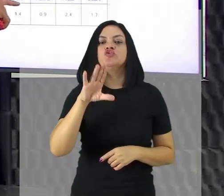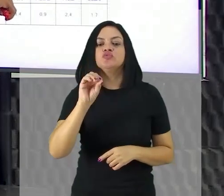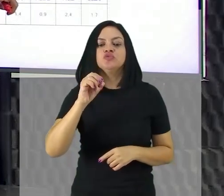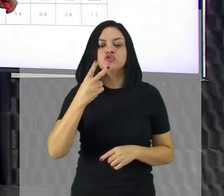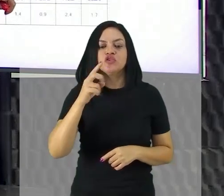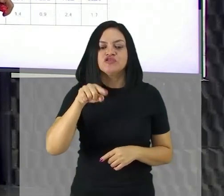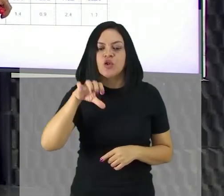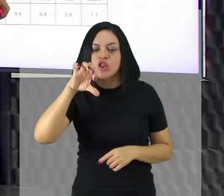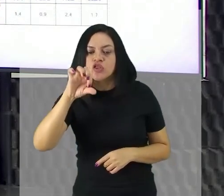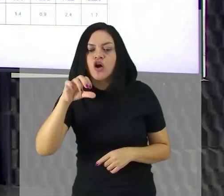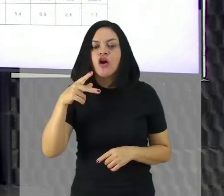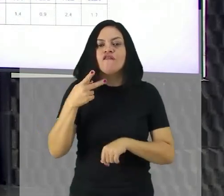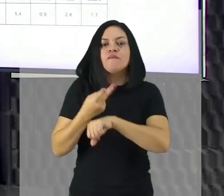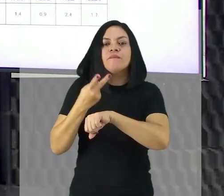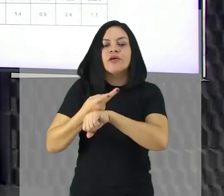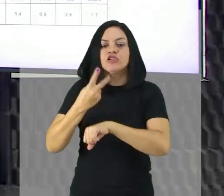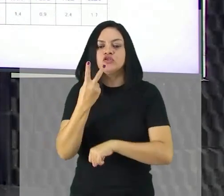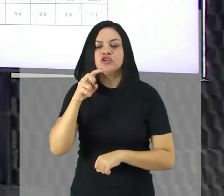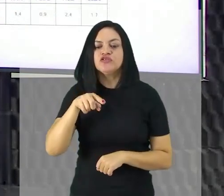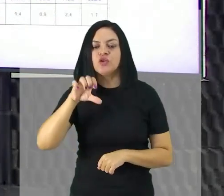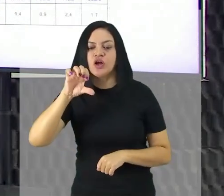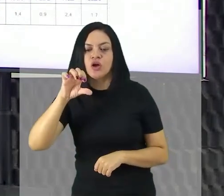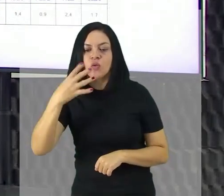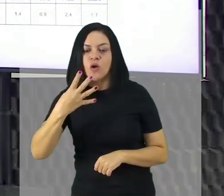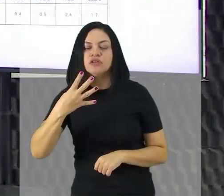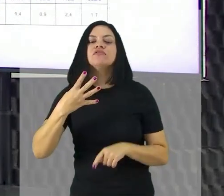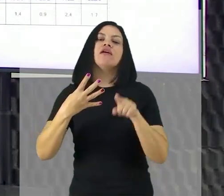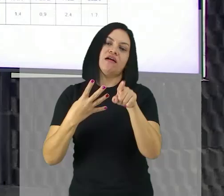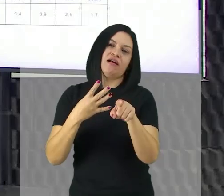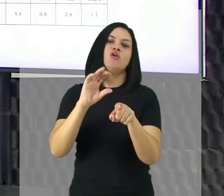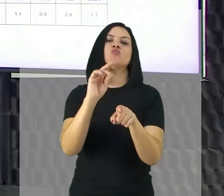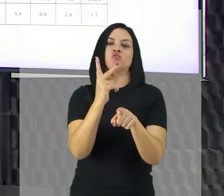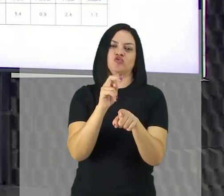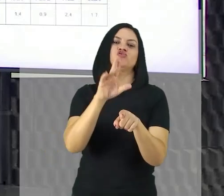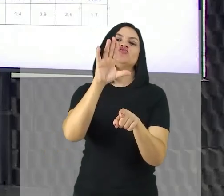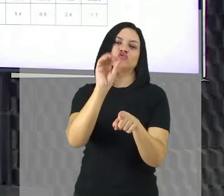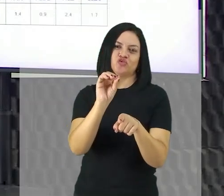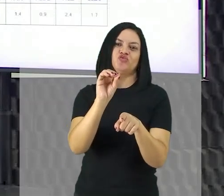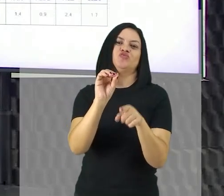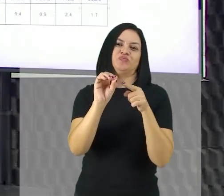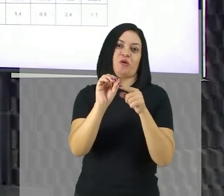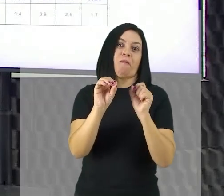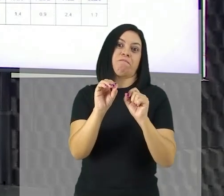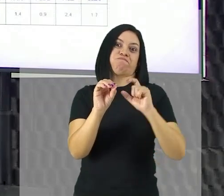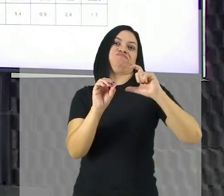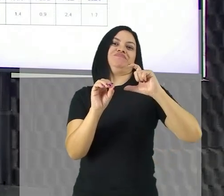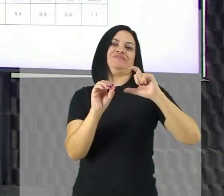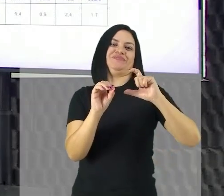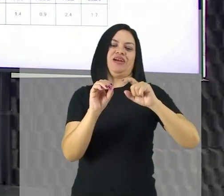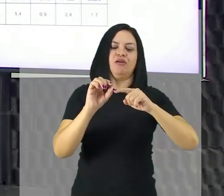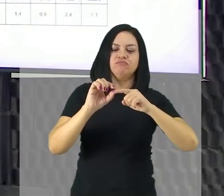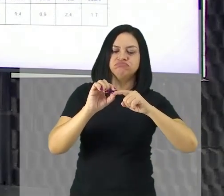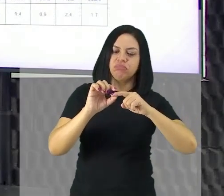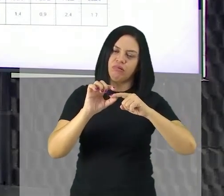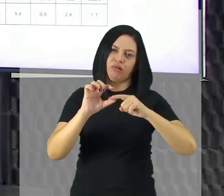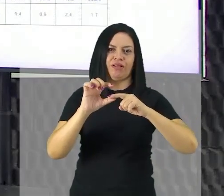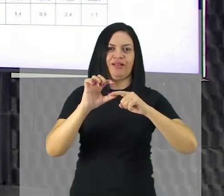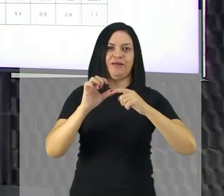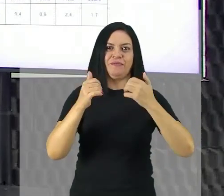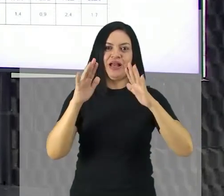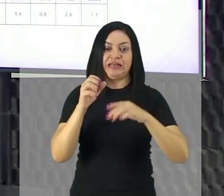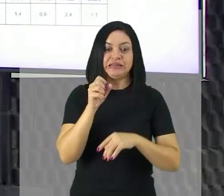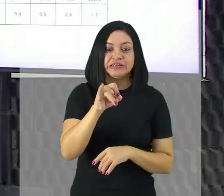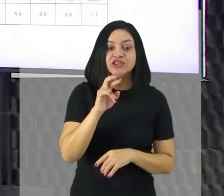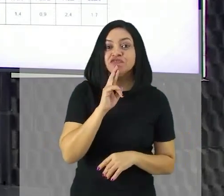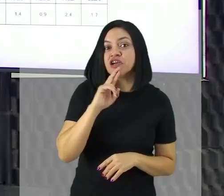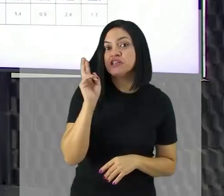2,9, prata 2,4, quem ganha é o chumbo. A porca tem que ser feita de chumbo. Se tiver essa